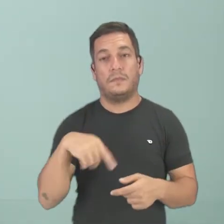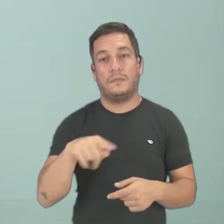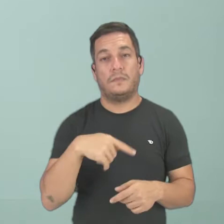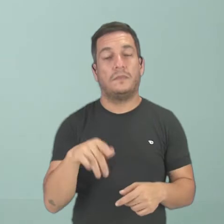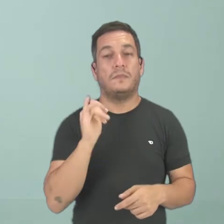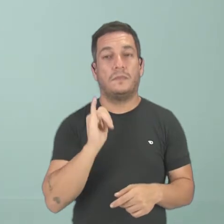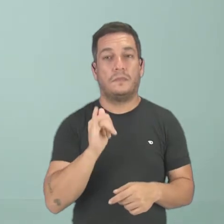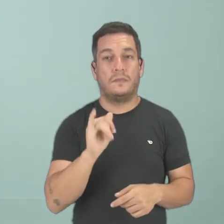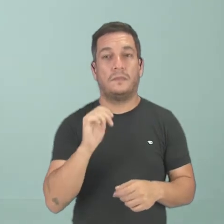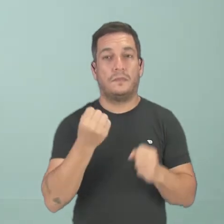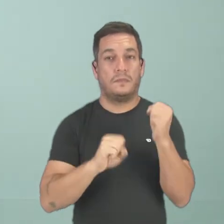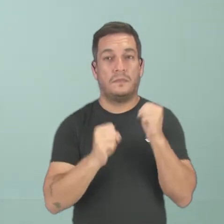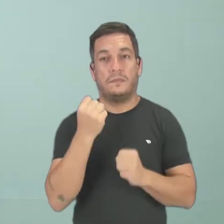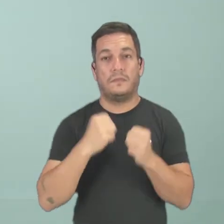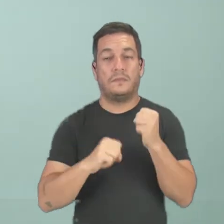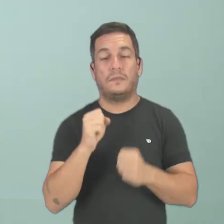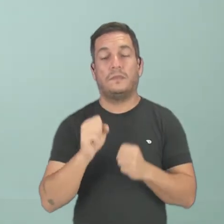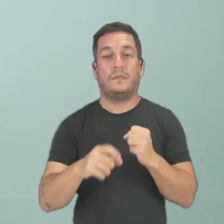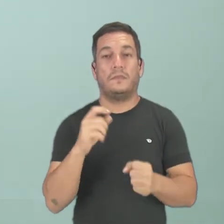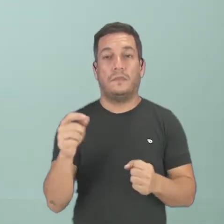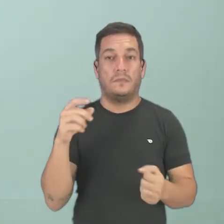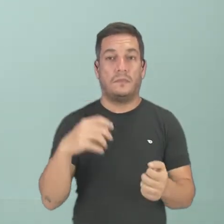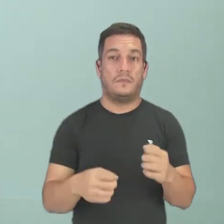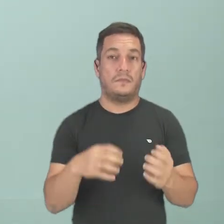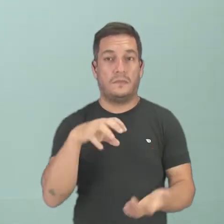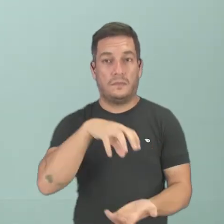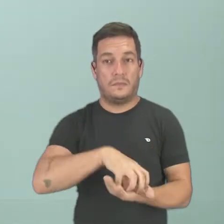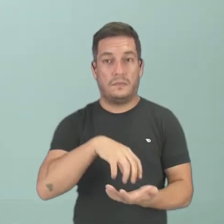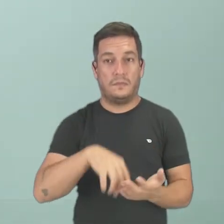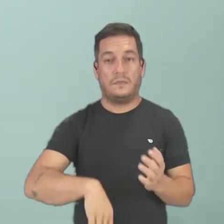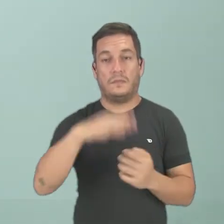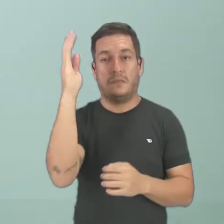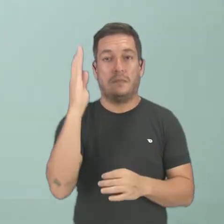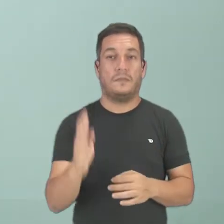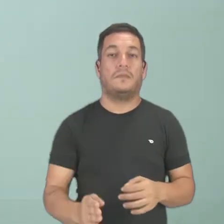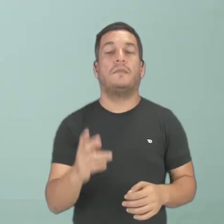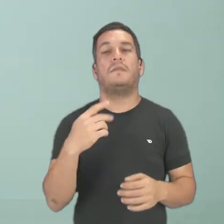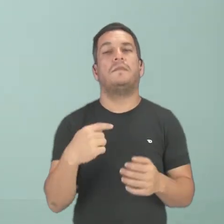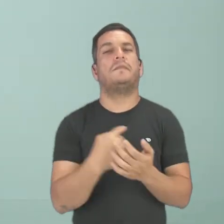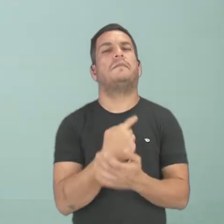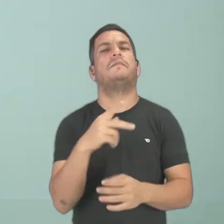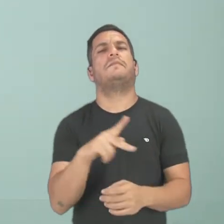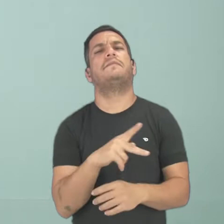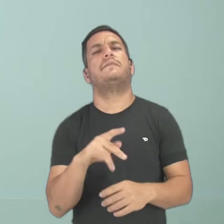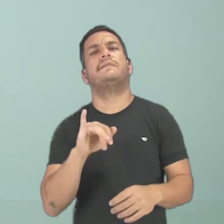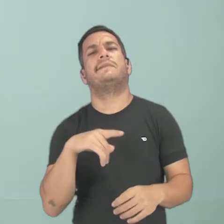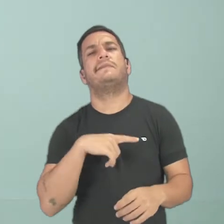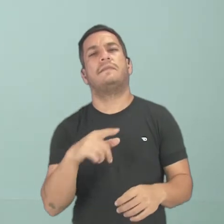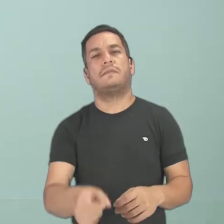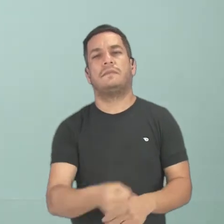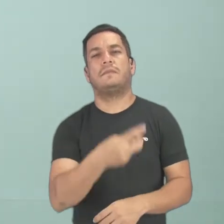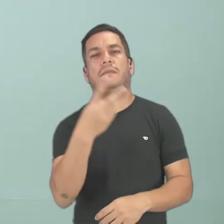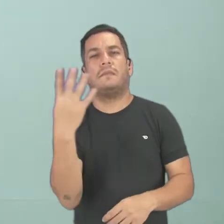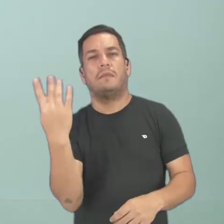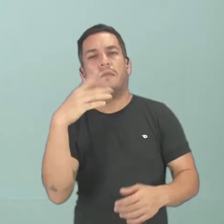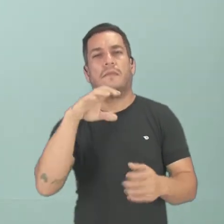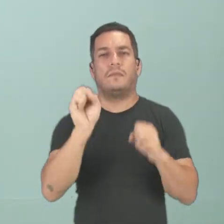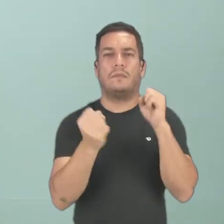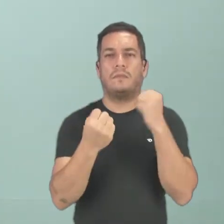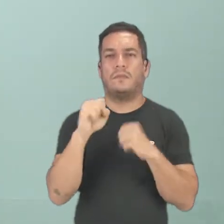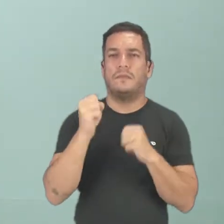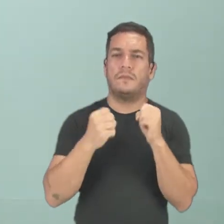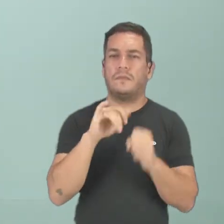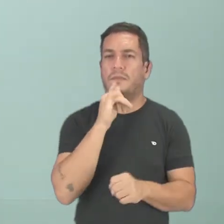muitas dessas indústrias são instaladas no Brasil. E aí vocês perguntam: professora, se nós temos uma grande quantidade de indústrias,